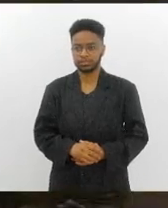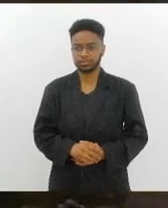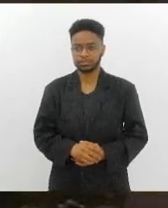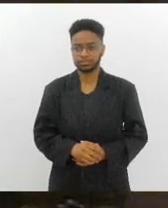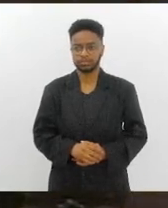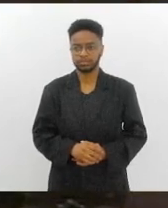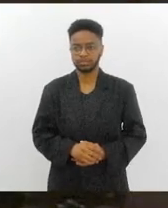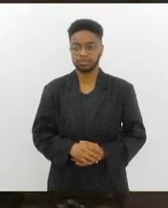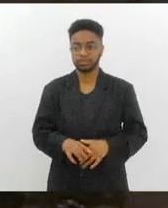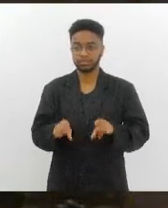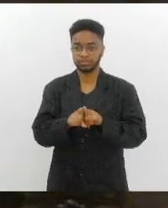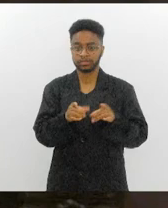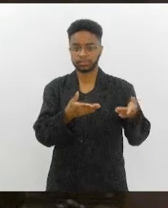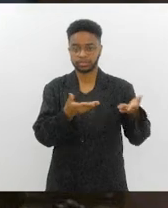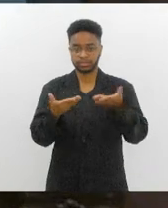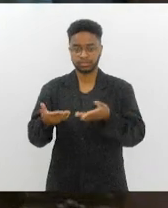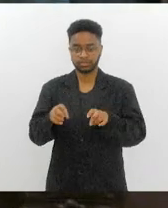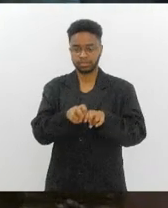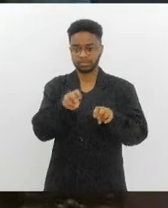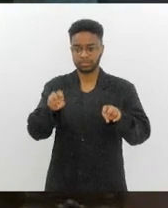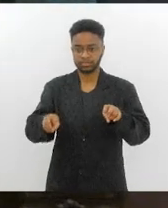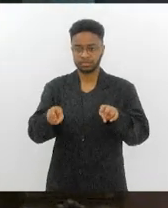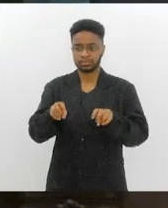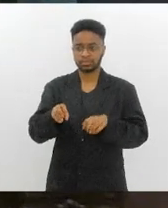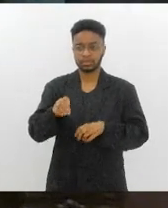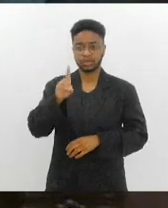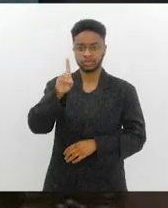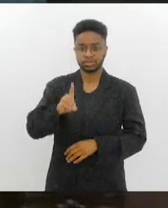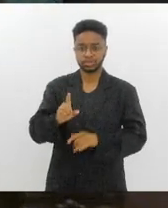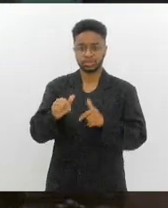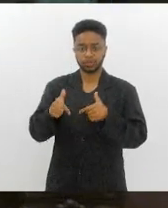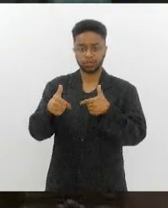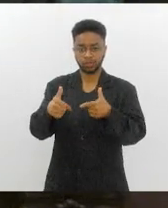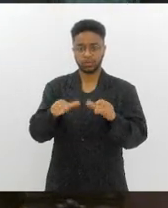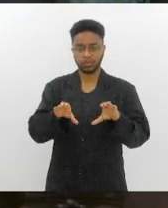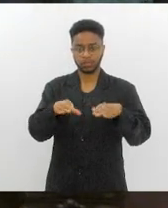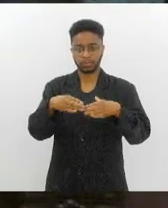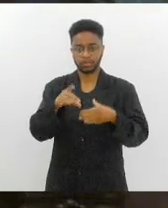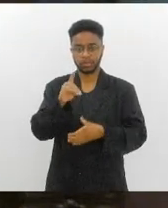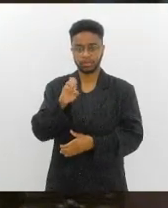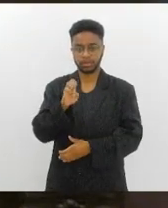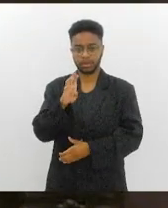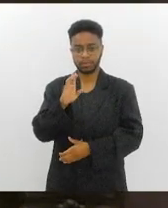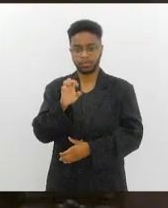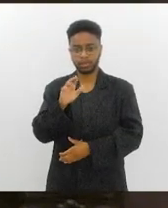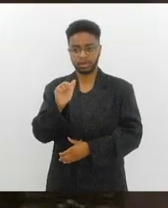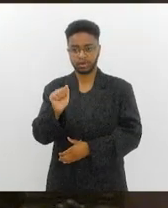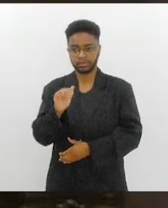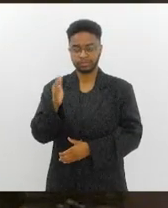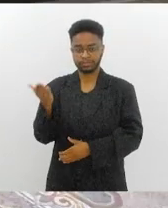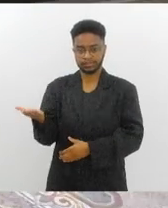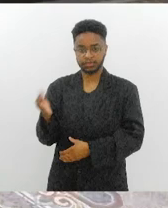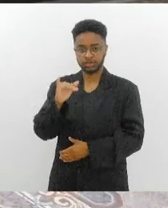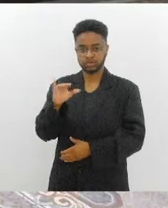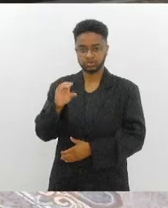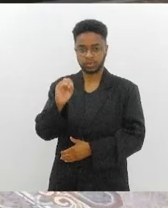Queria convidar para compor a mesa o diretor executivo da Companhia de Dança Débora Coker, João Elias.